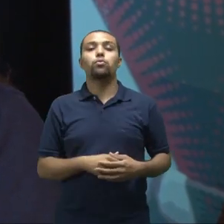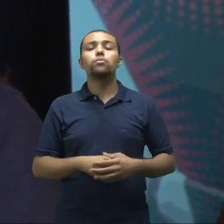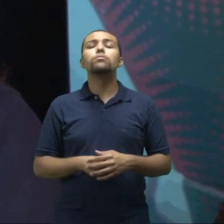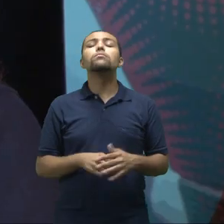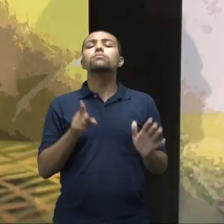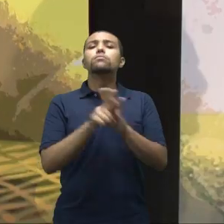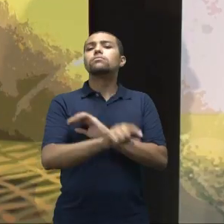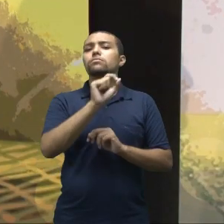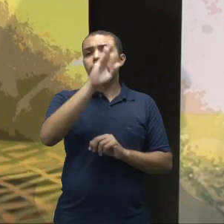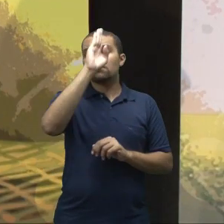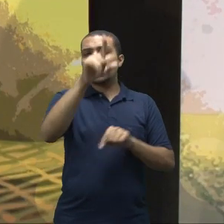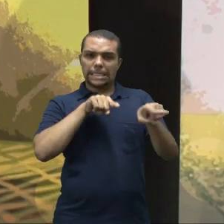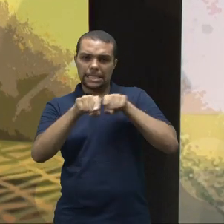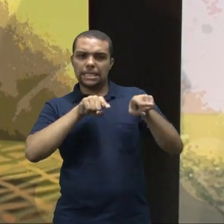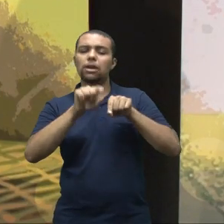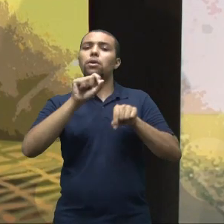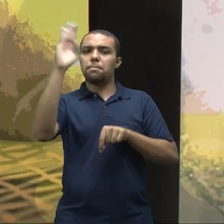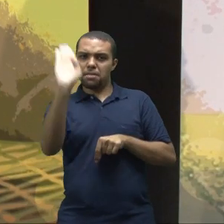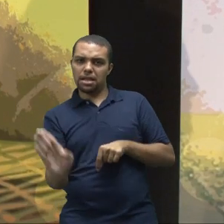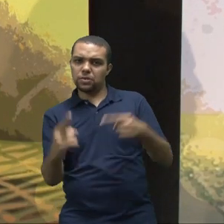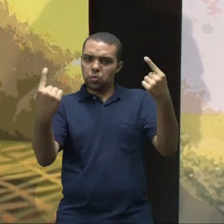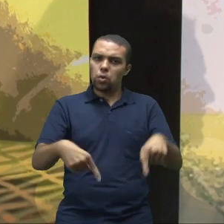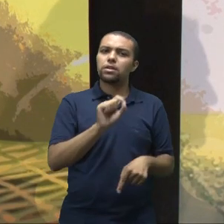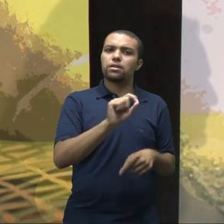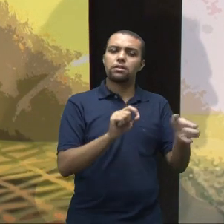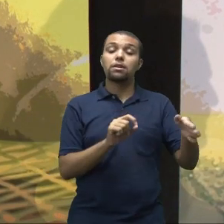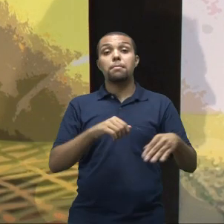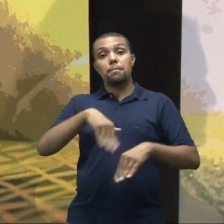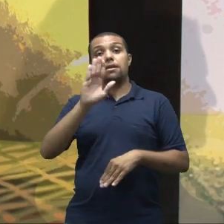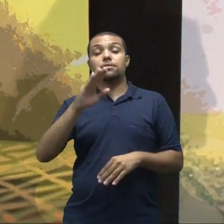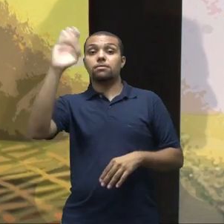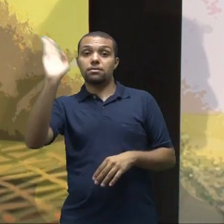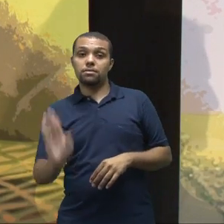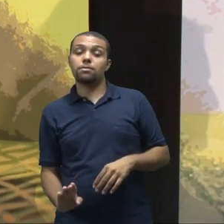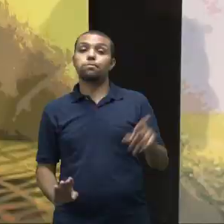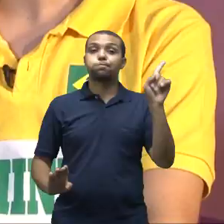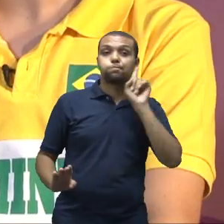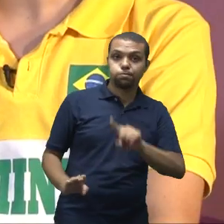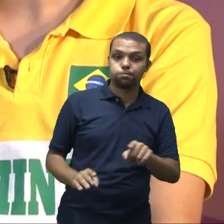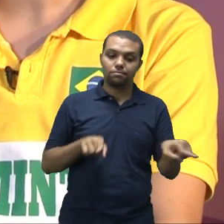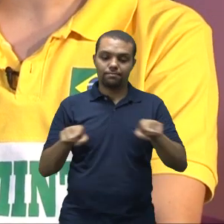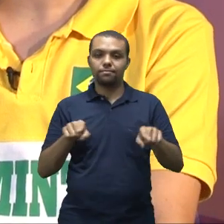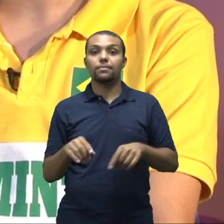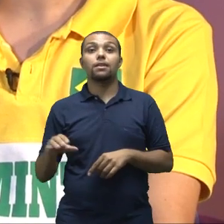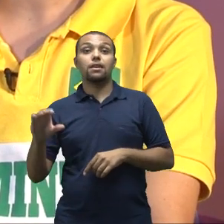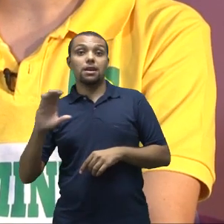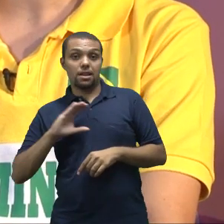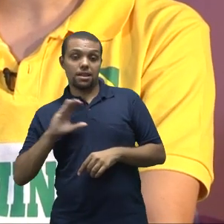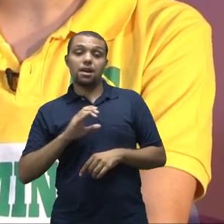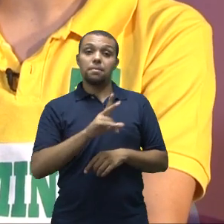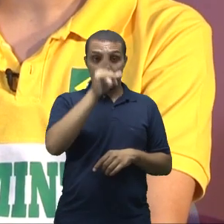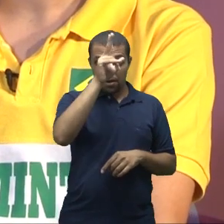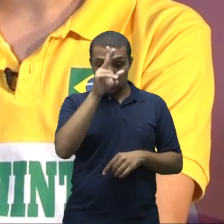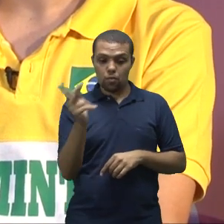é bem interessante. E quem que é a rixa maior, assim, é Brasil e quem? Os mais disputados é Brasil, Estados Unidos,